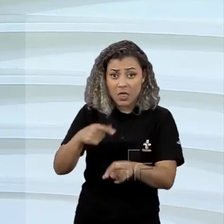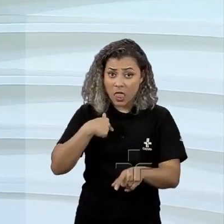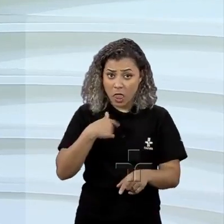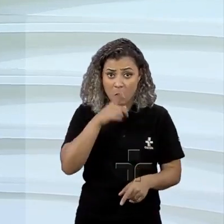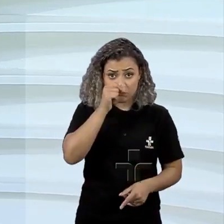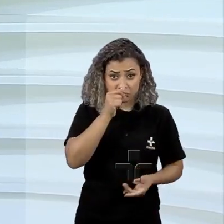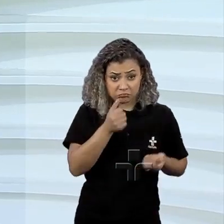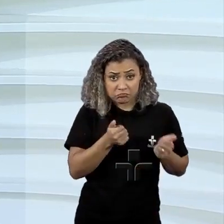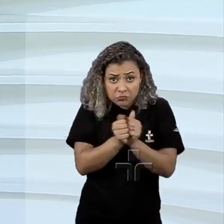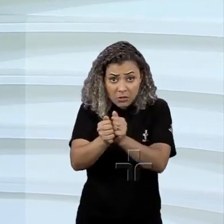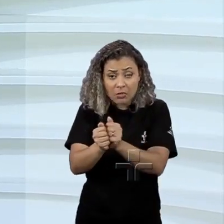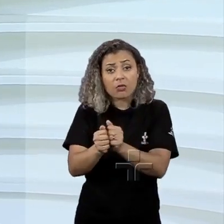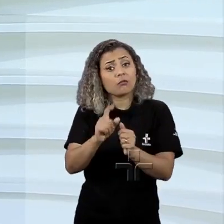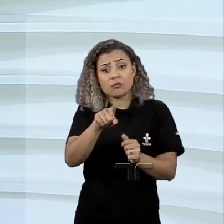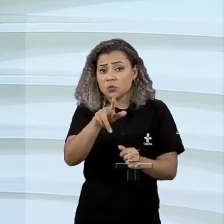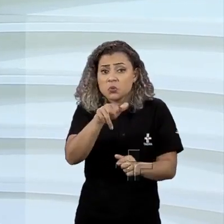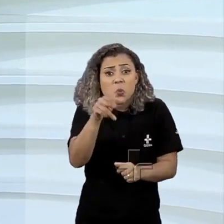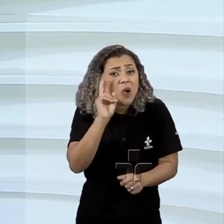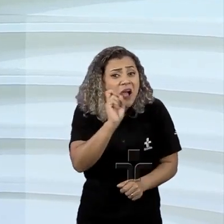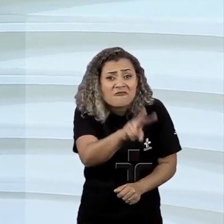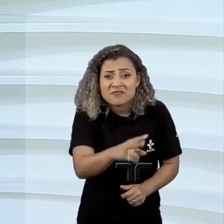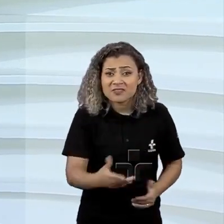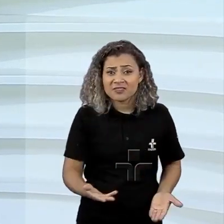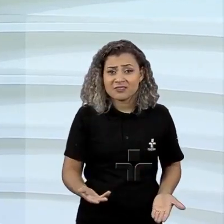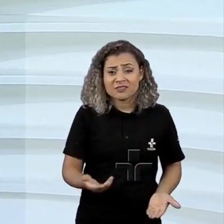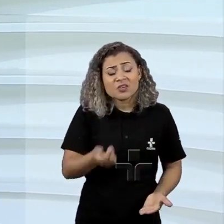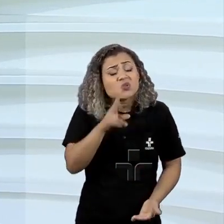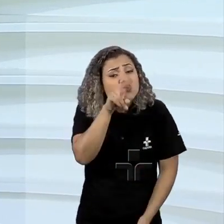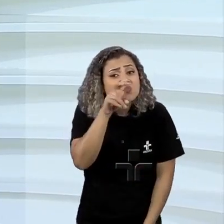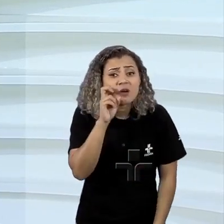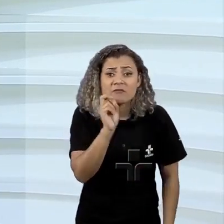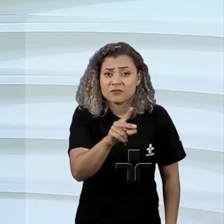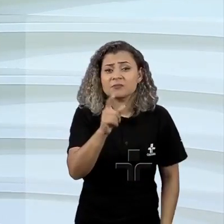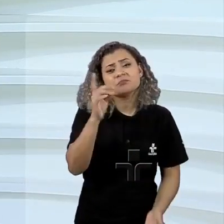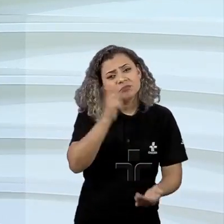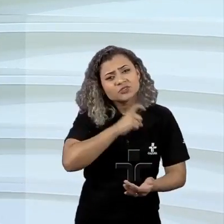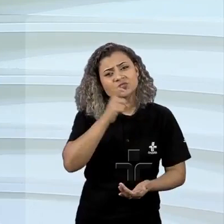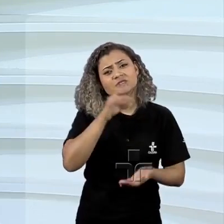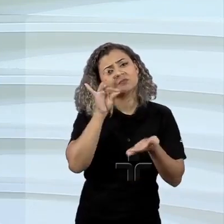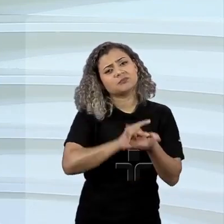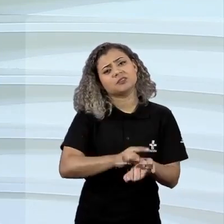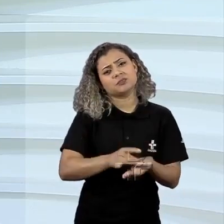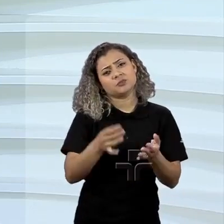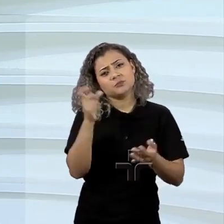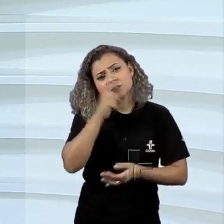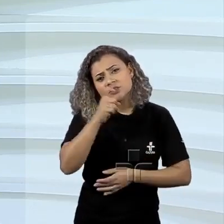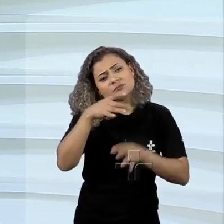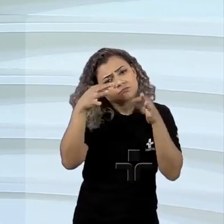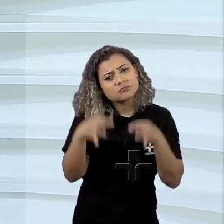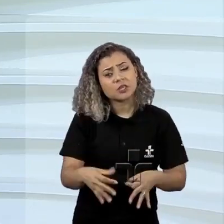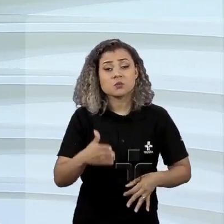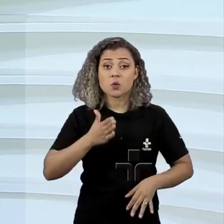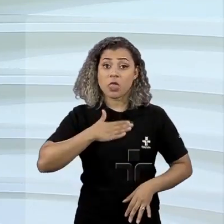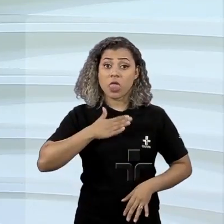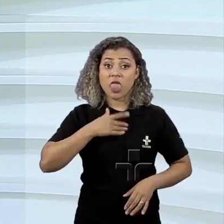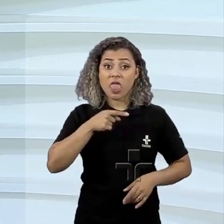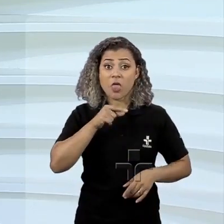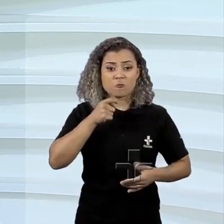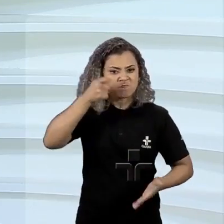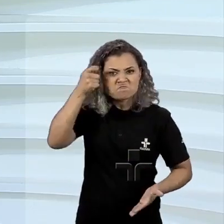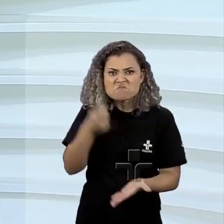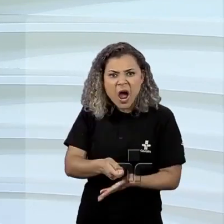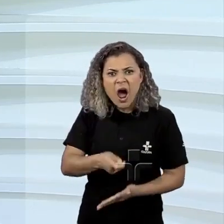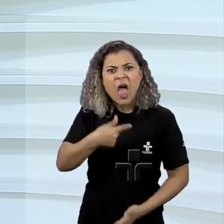mas nunca houve isso. Isso inexiste. Isso é uma inverdade absoluta. E, da minha parte, tratarei com